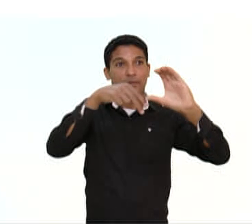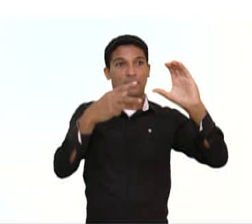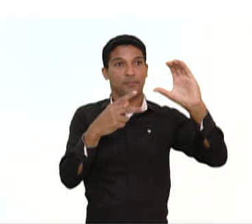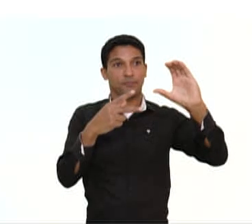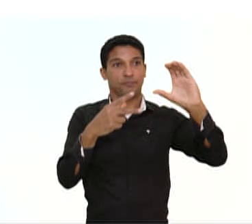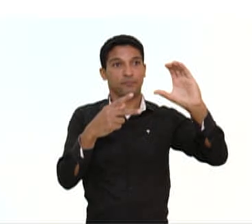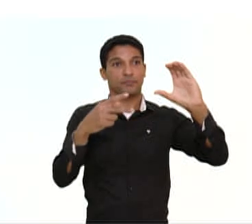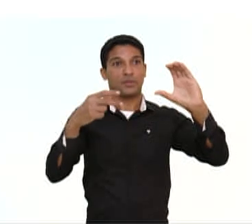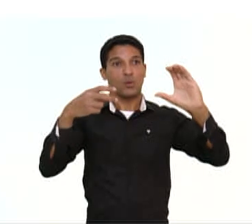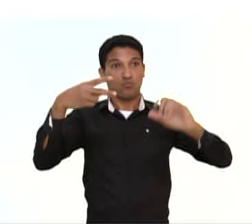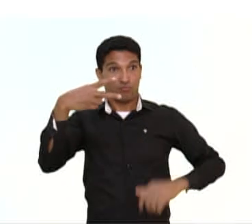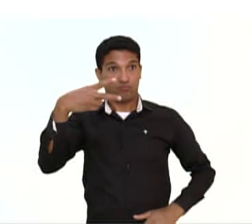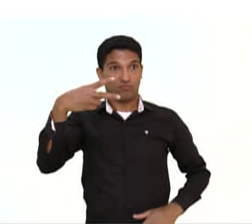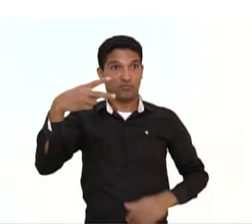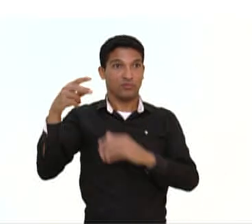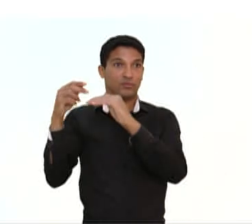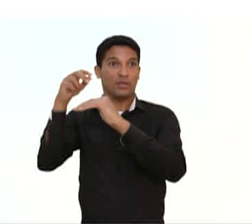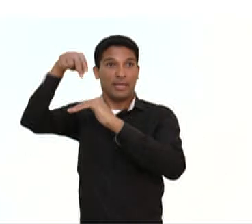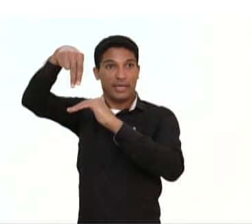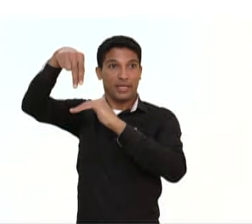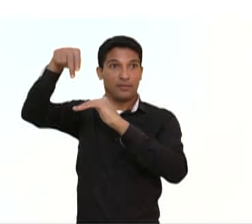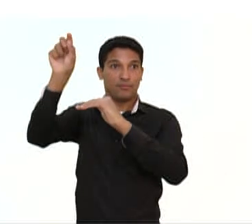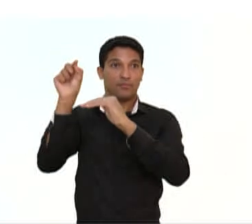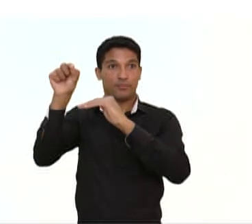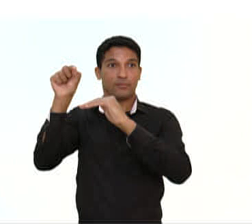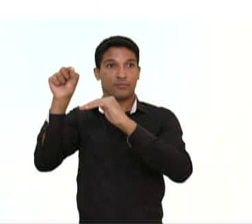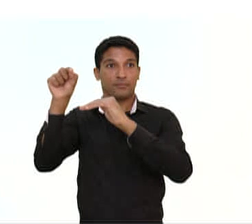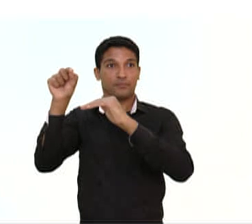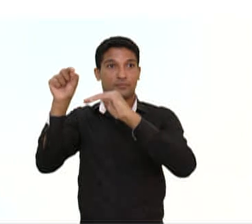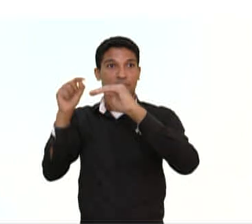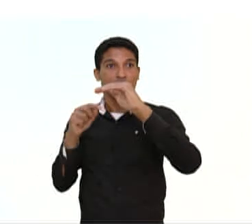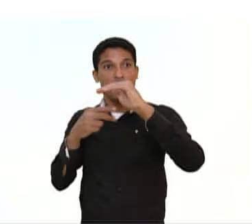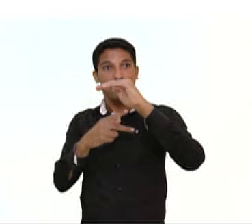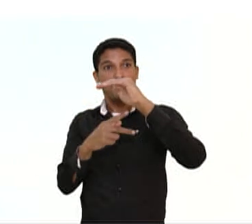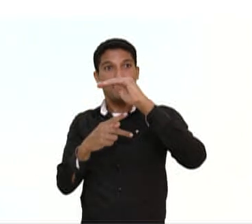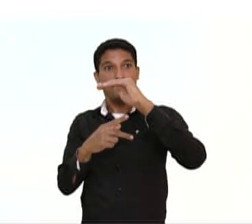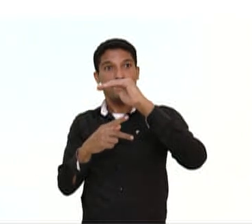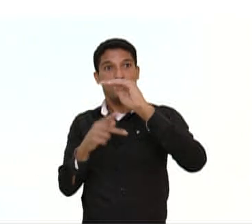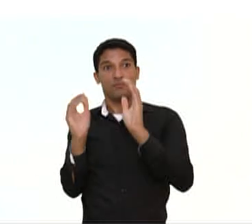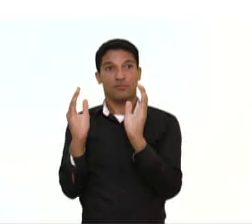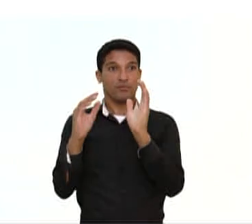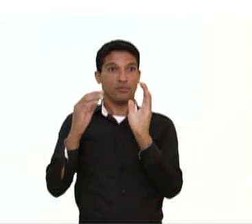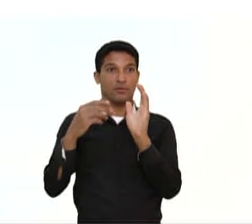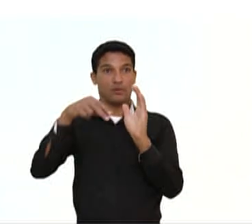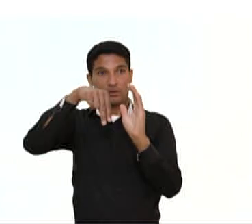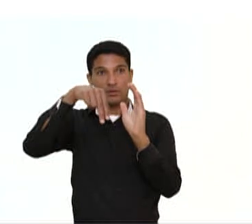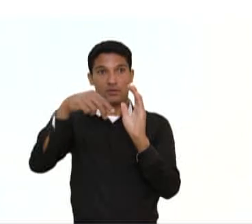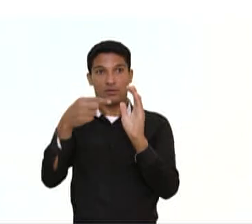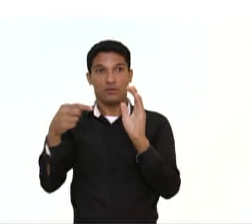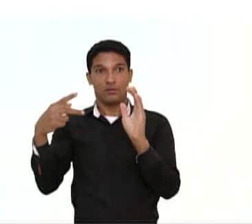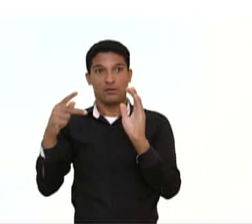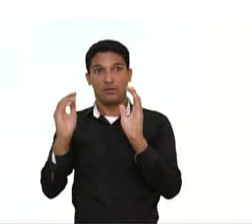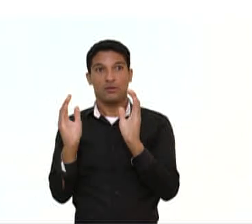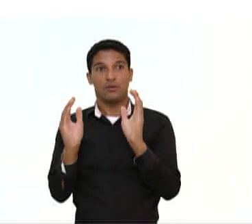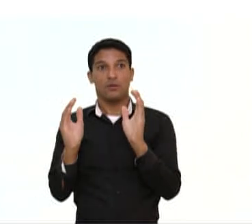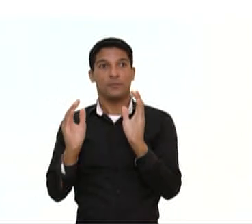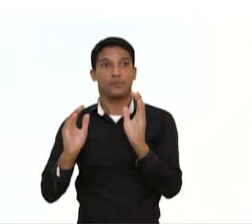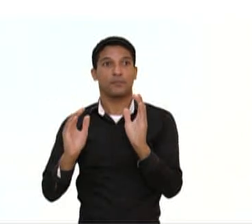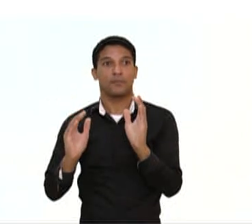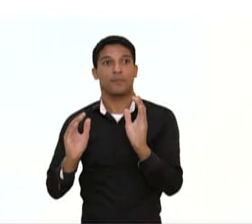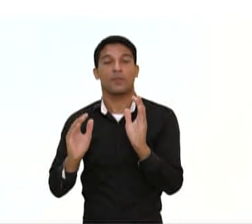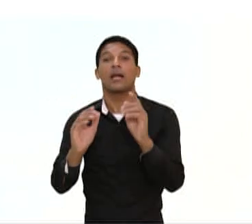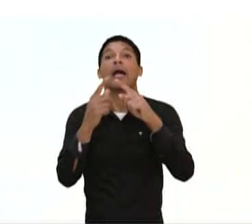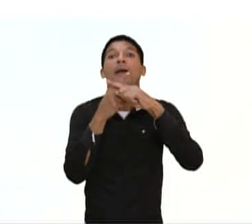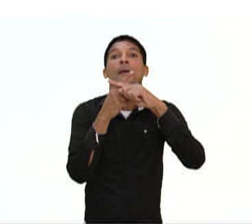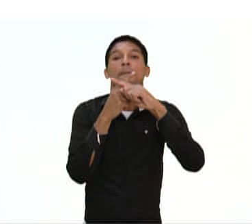quer dizer o total de elementos, P quer dizer a quantidade em cada agrupamento, vai ser parecida com o arranjo, só que aqui a gente